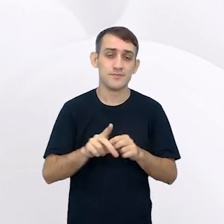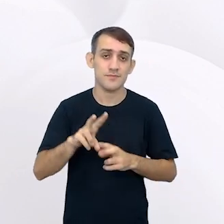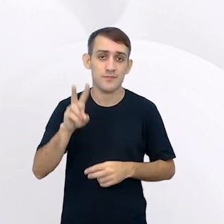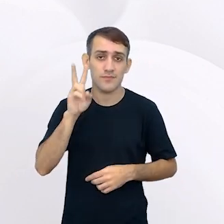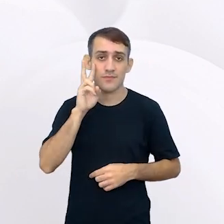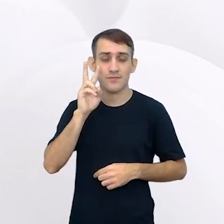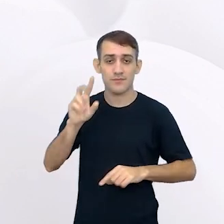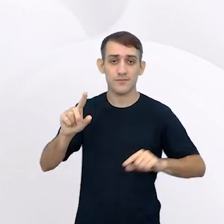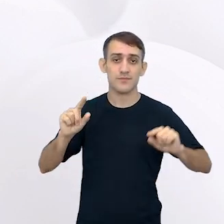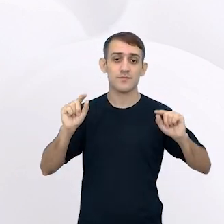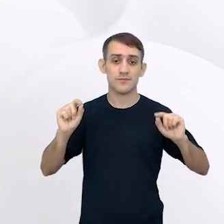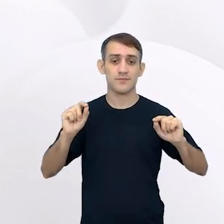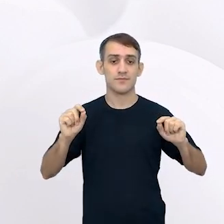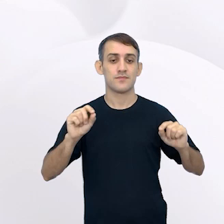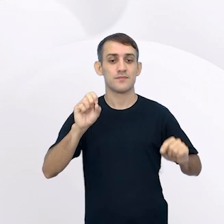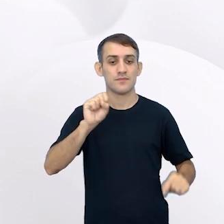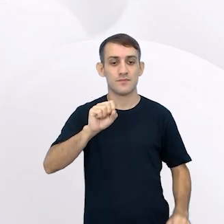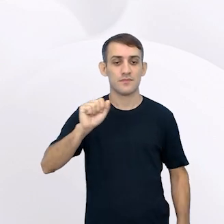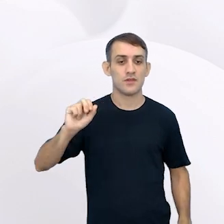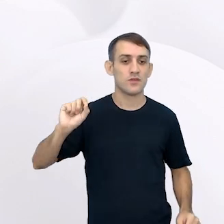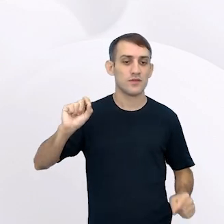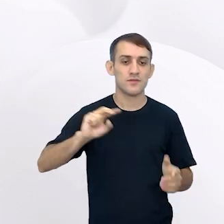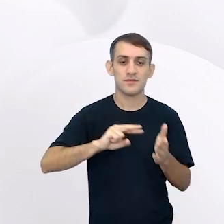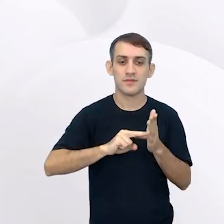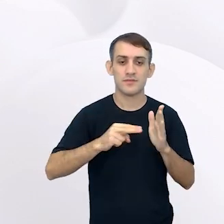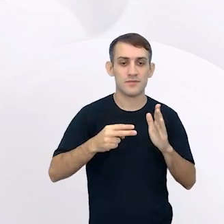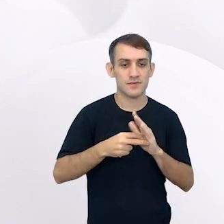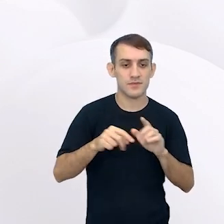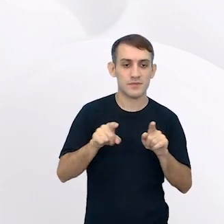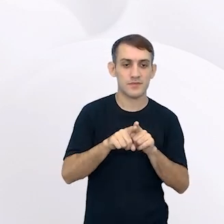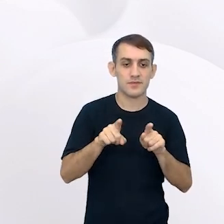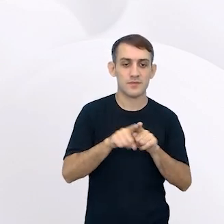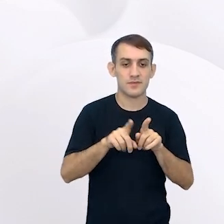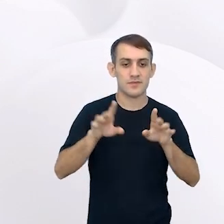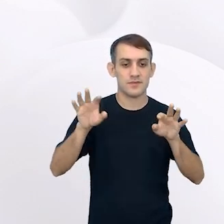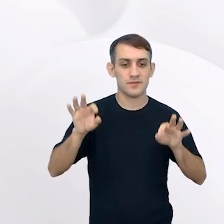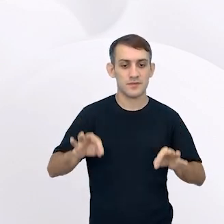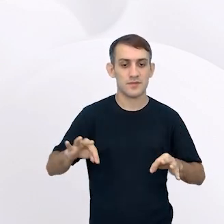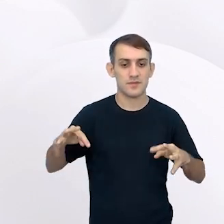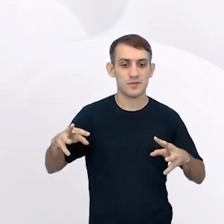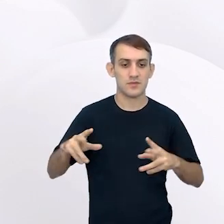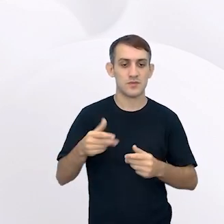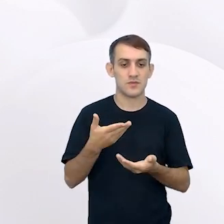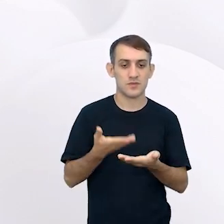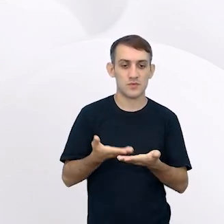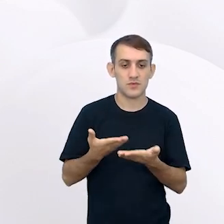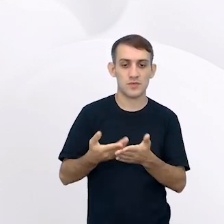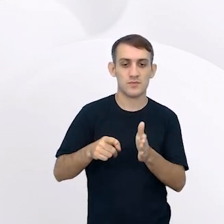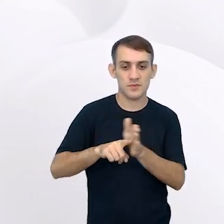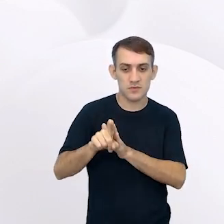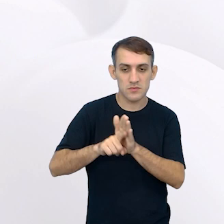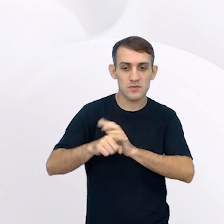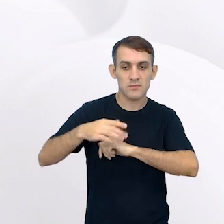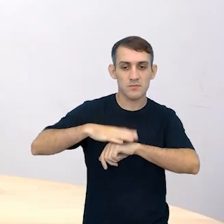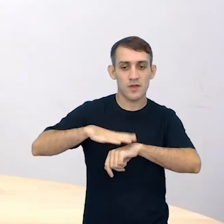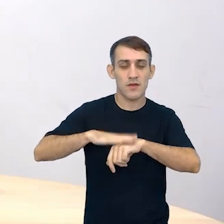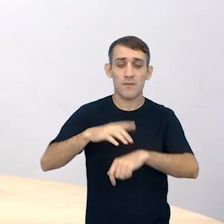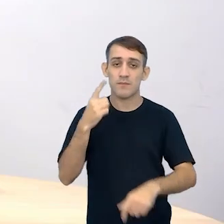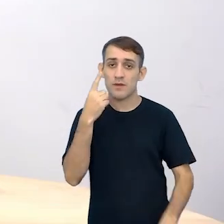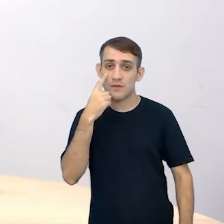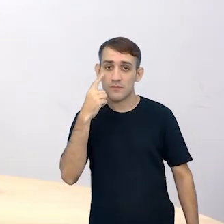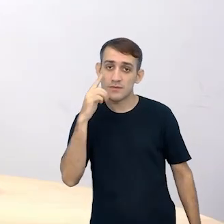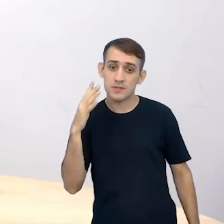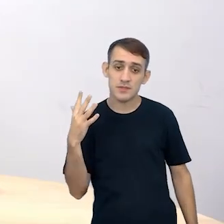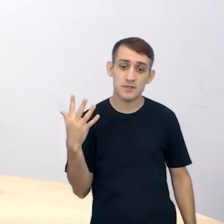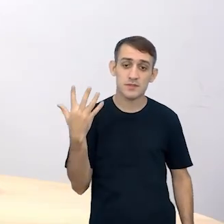também STSA, o que significa, né? Os seus estudantes também fazendo a pesquisa para ver o que acontece,